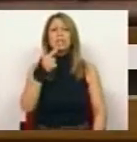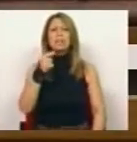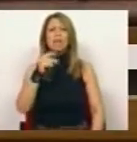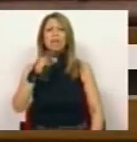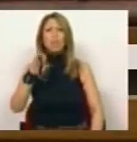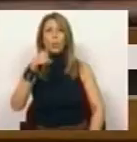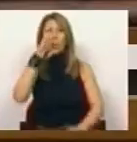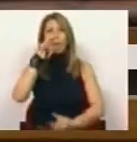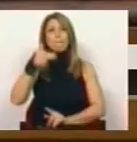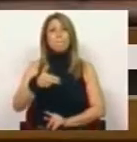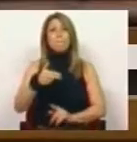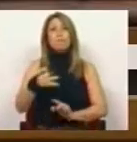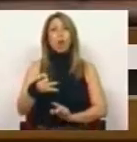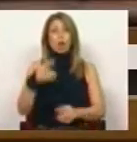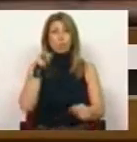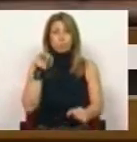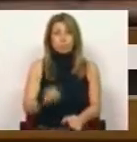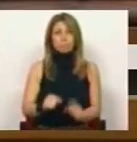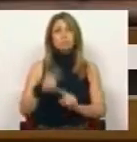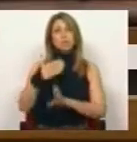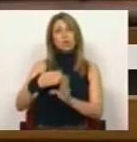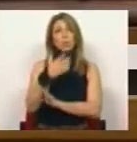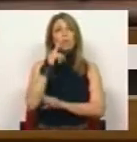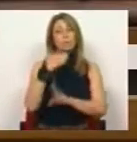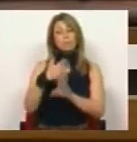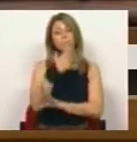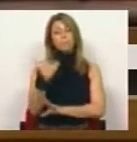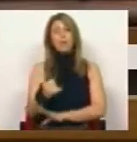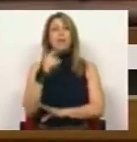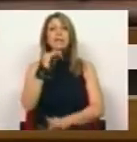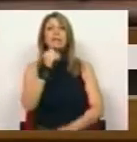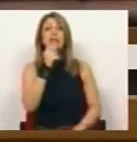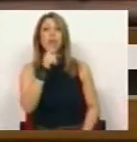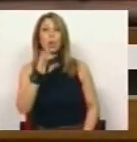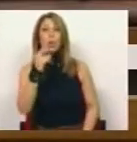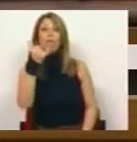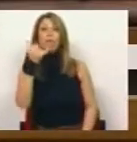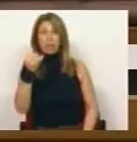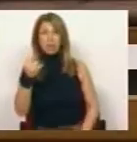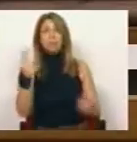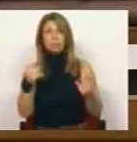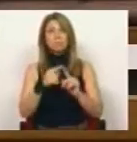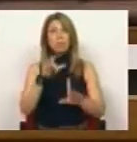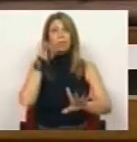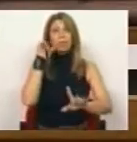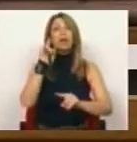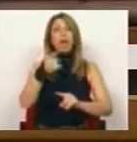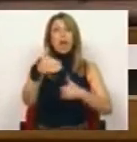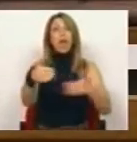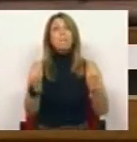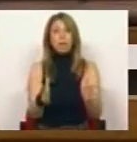da segunda metade do século XX. O uso mais intensivo de plástico é em embalagens, correspondendo a